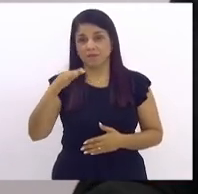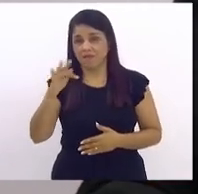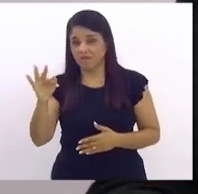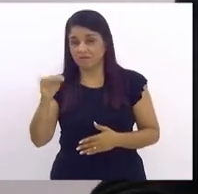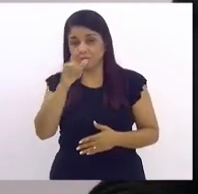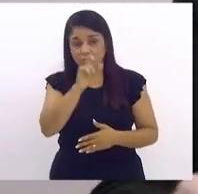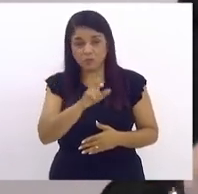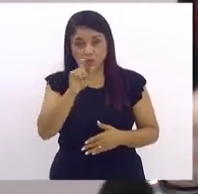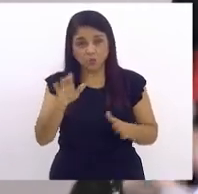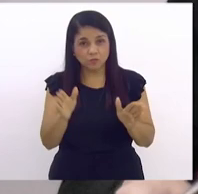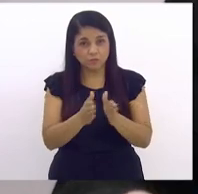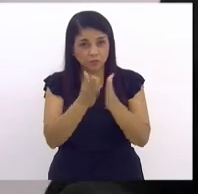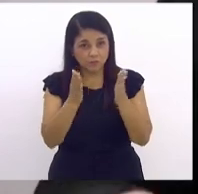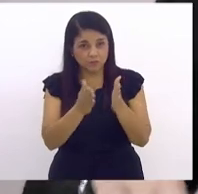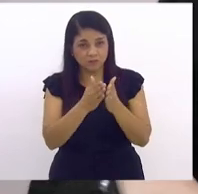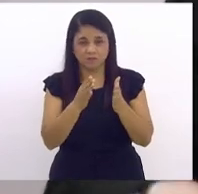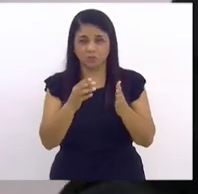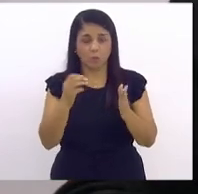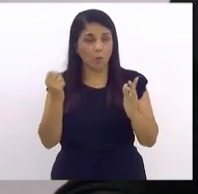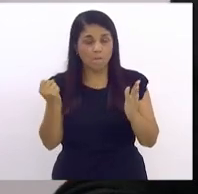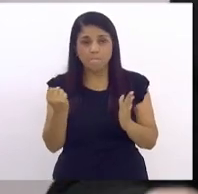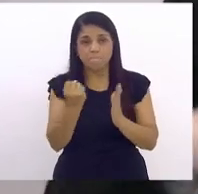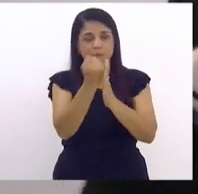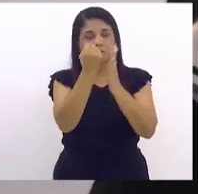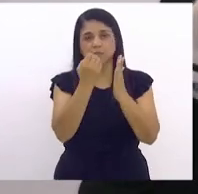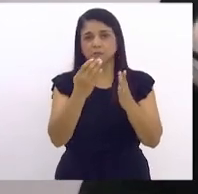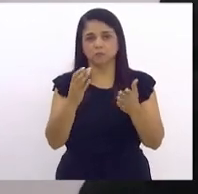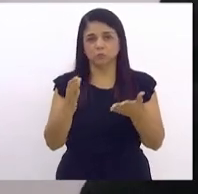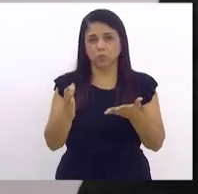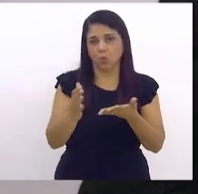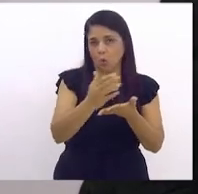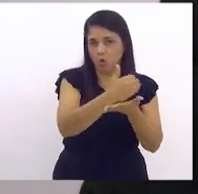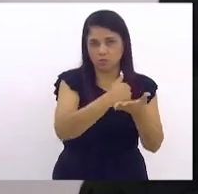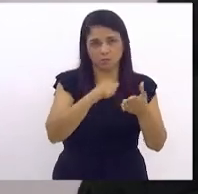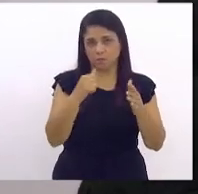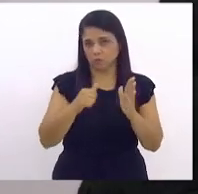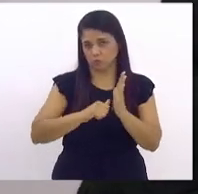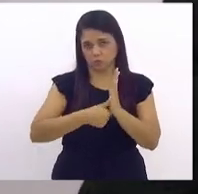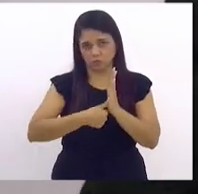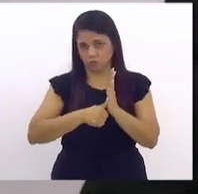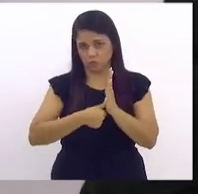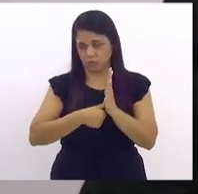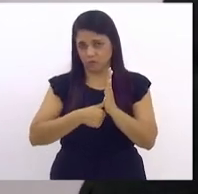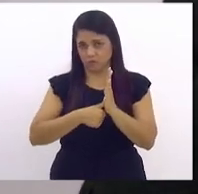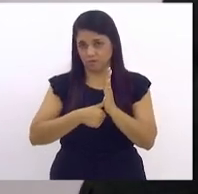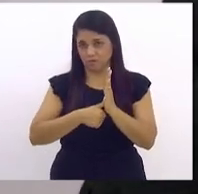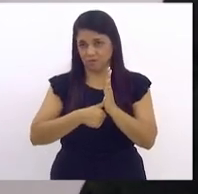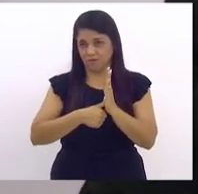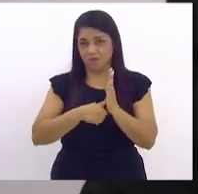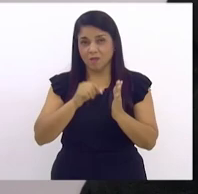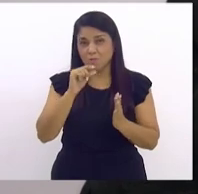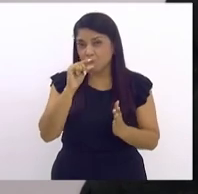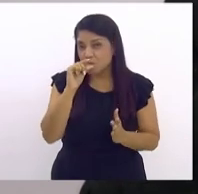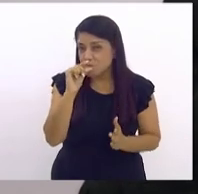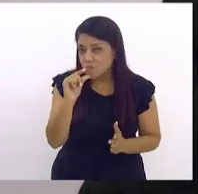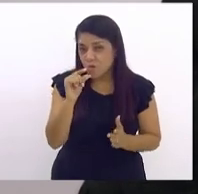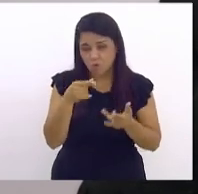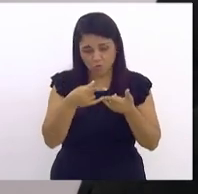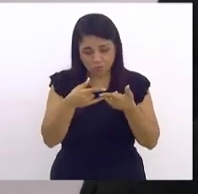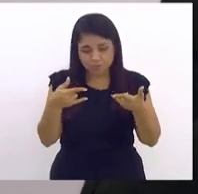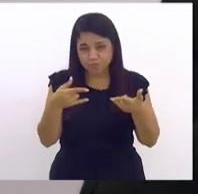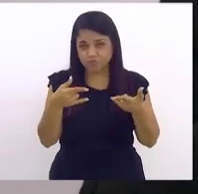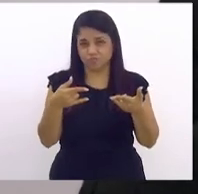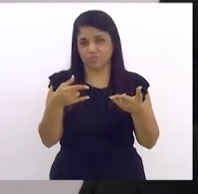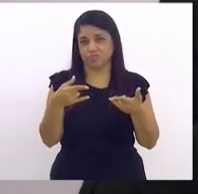Então, assim, nós não estamos impactando no orçamento dos clubes, porque é irrisório o que a gente